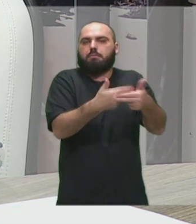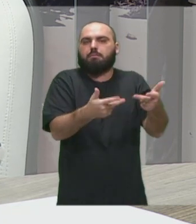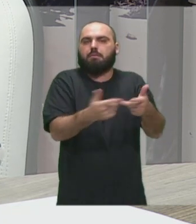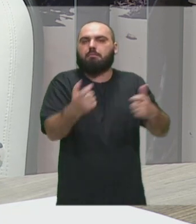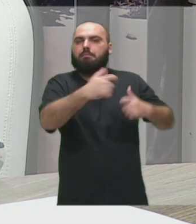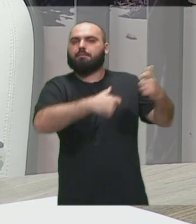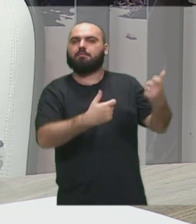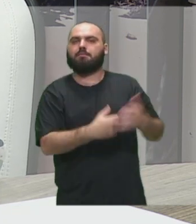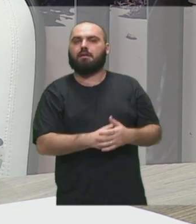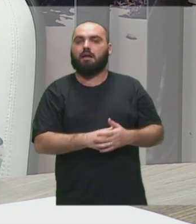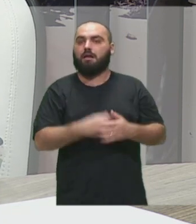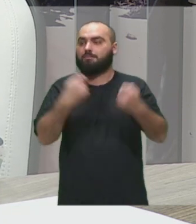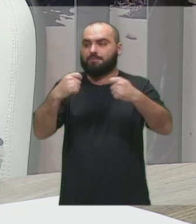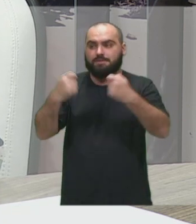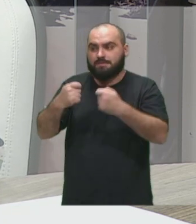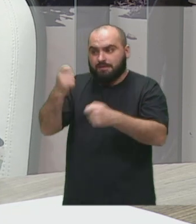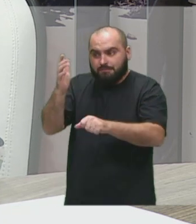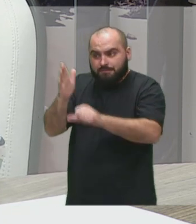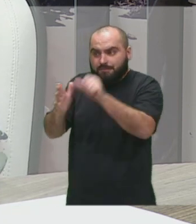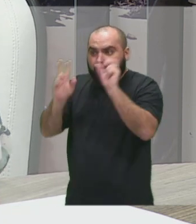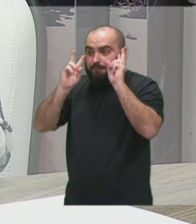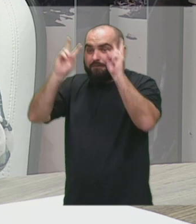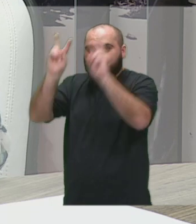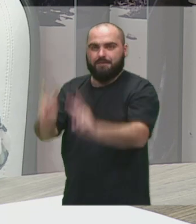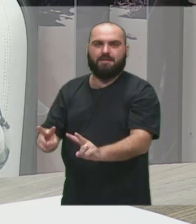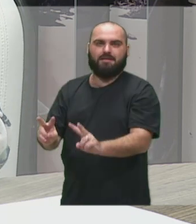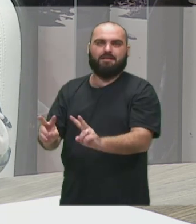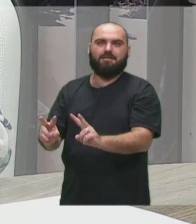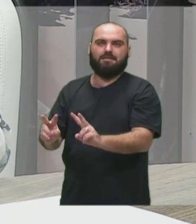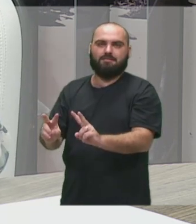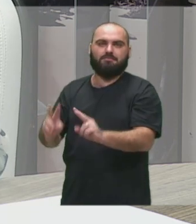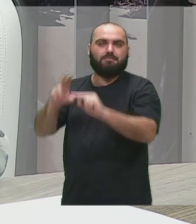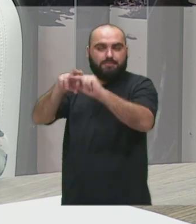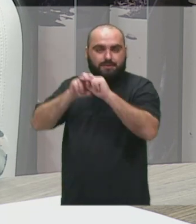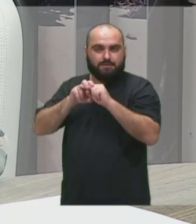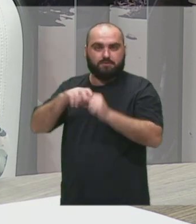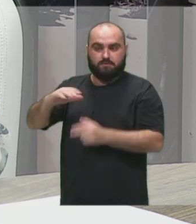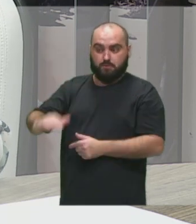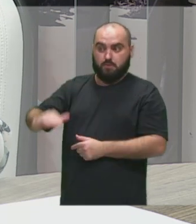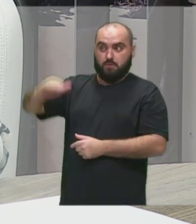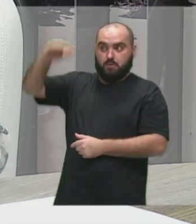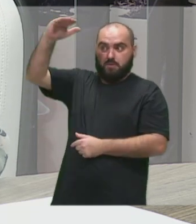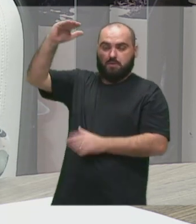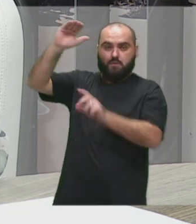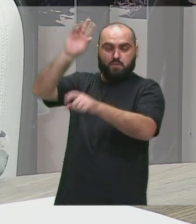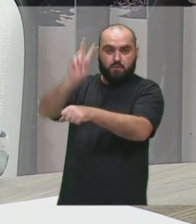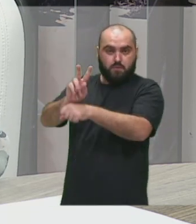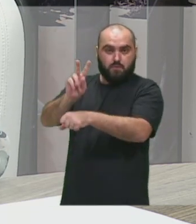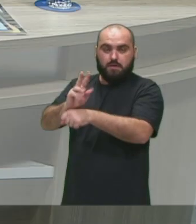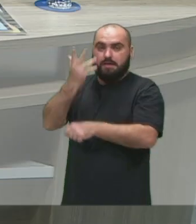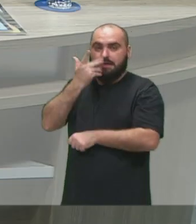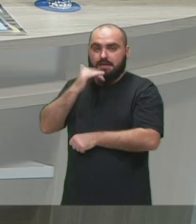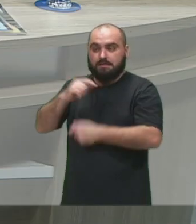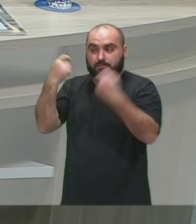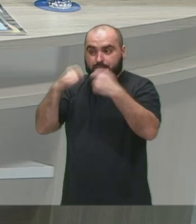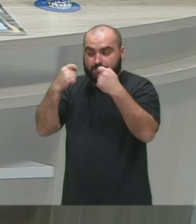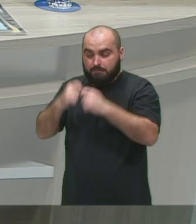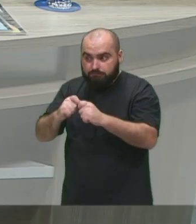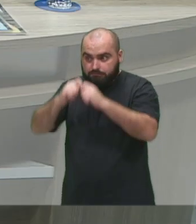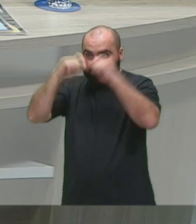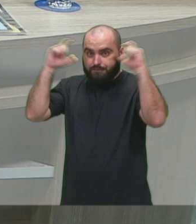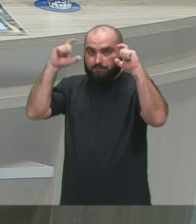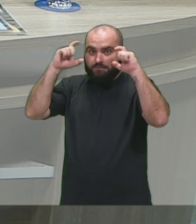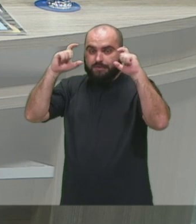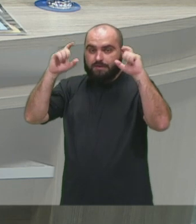ela ter visto primeiro. Então, a necessidade do adulto que cuida dessa criança prestar atenção nesse detalhe, né? A